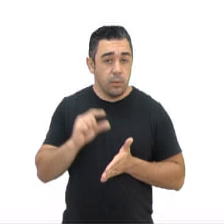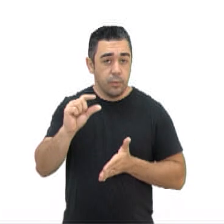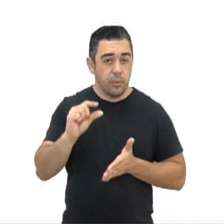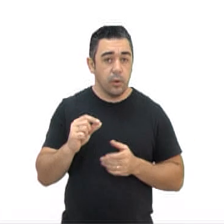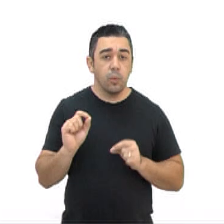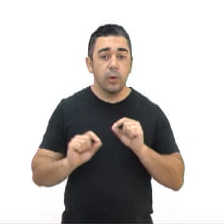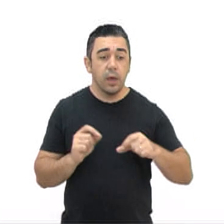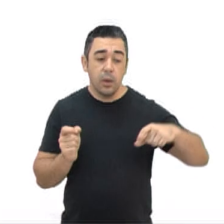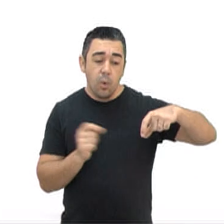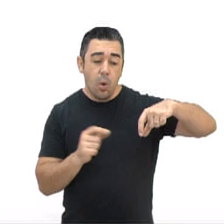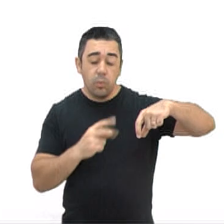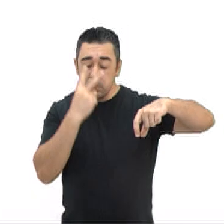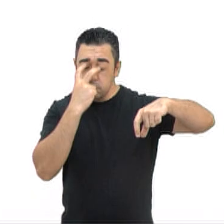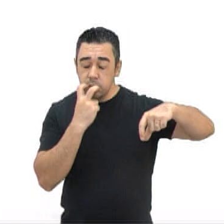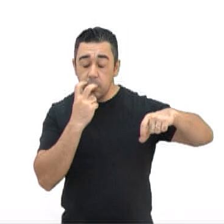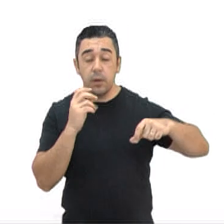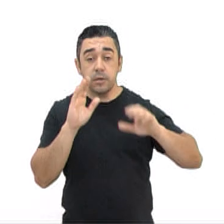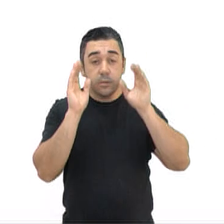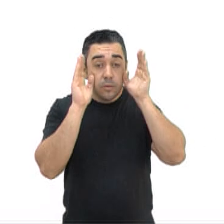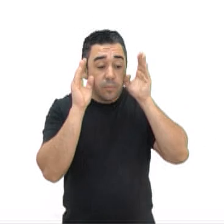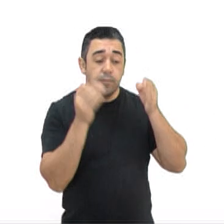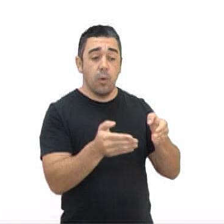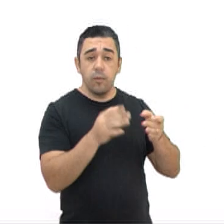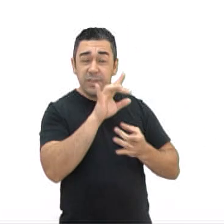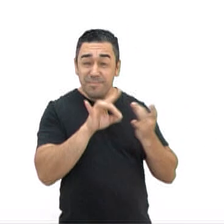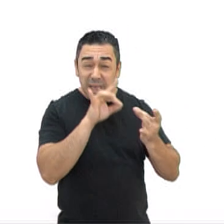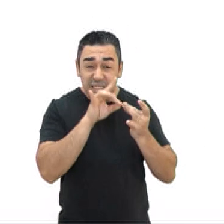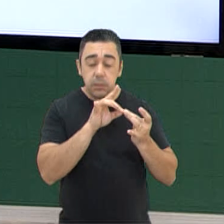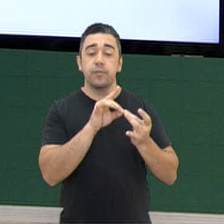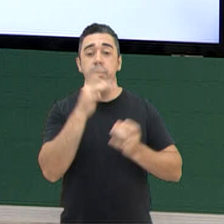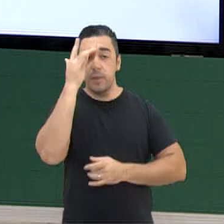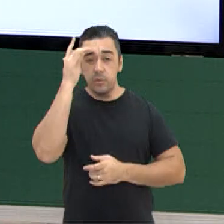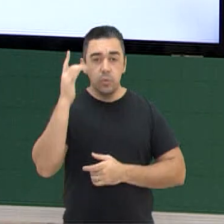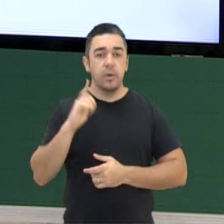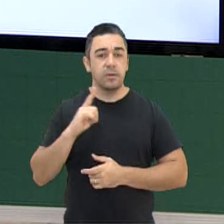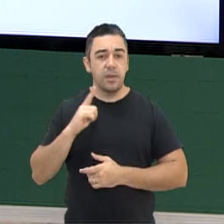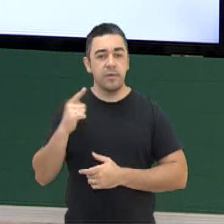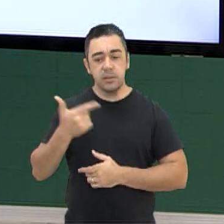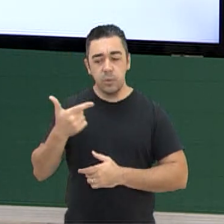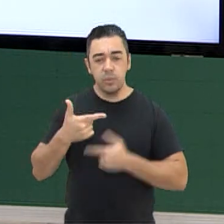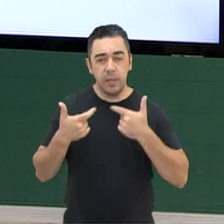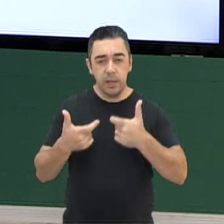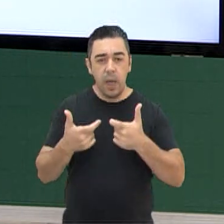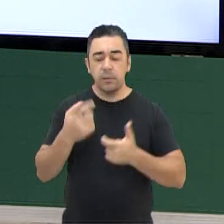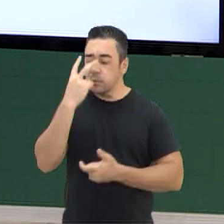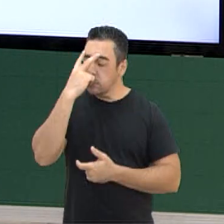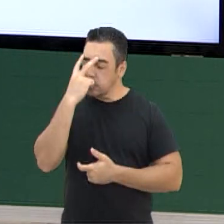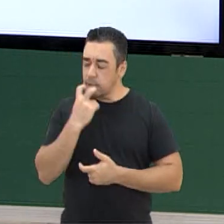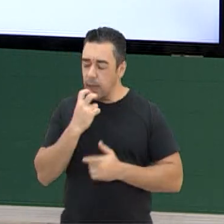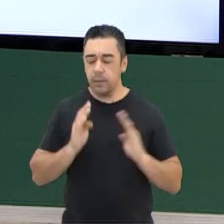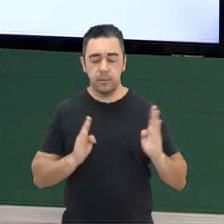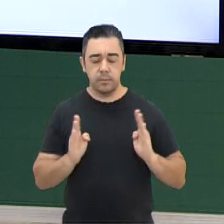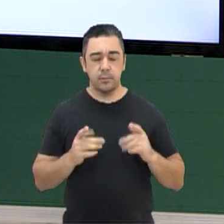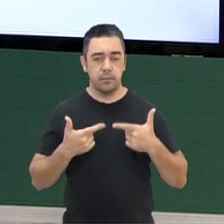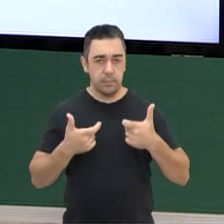o goalball foi criado especificamente para ex-combatentes de guerra que ficaram cegos durante o